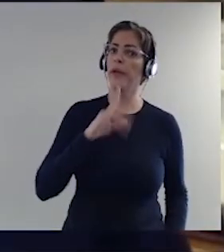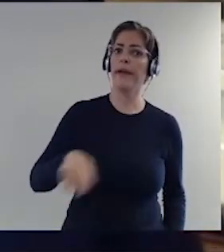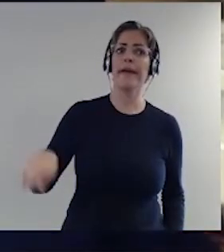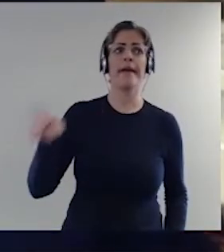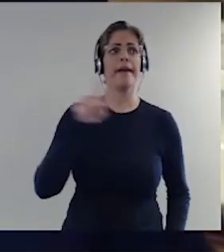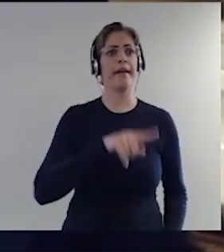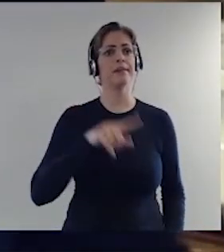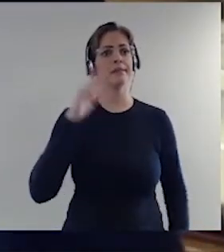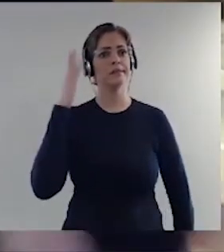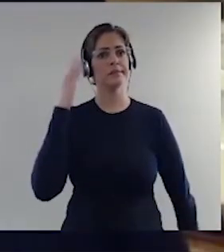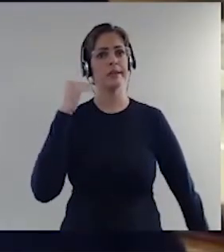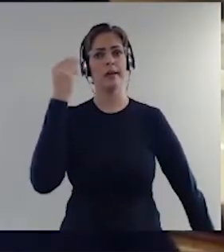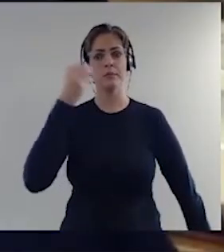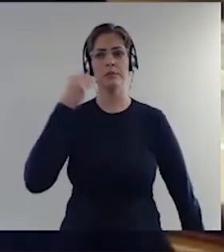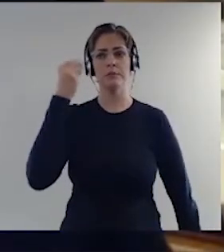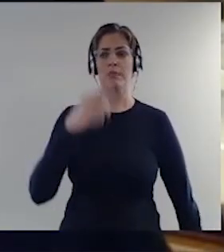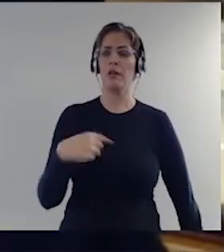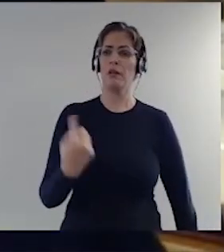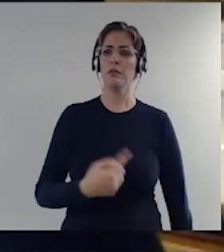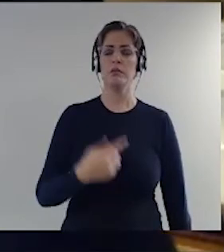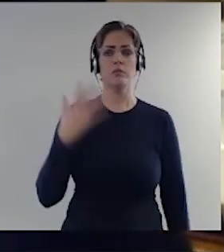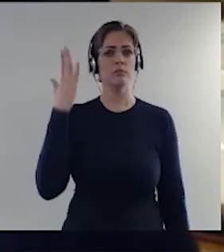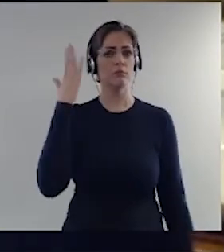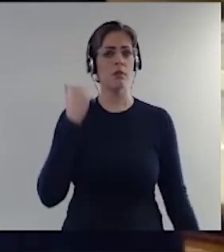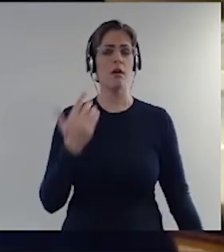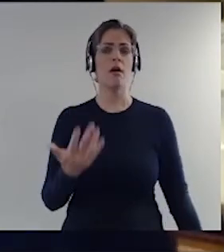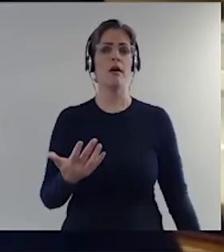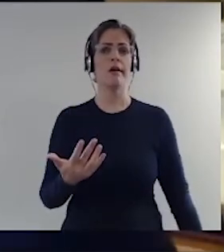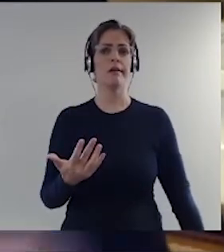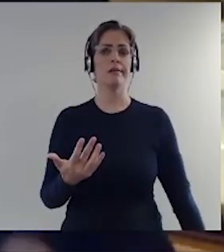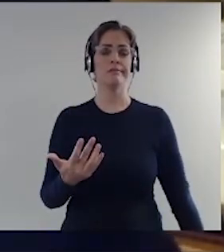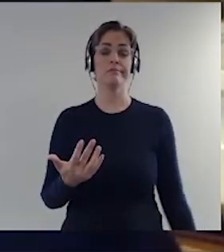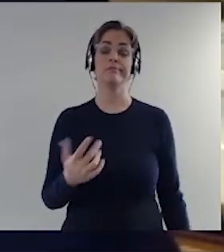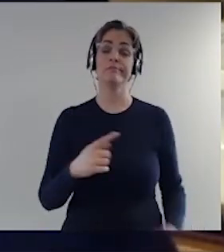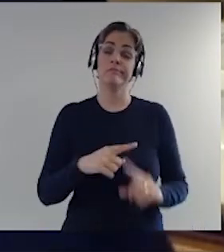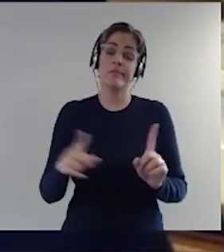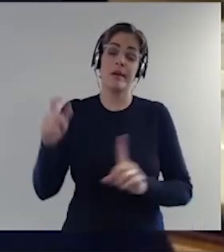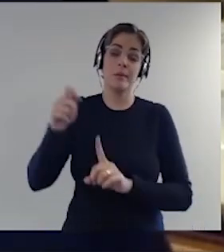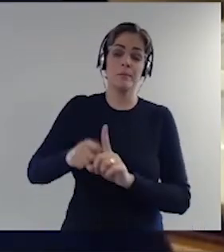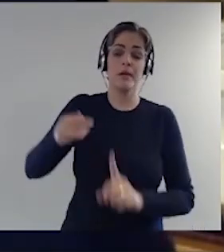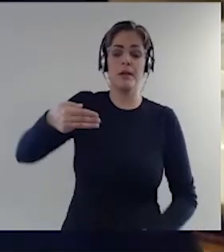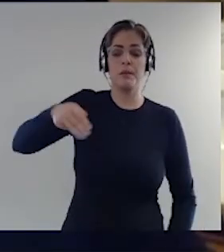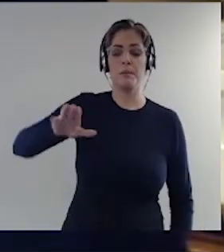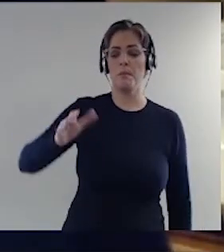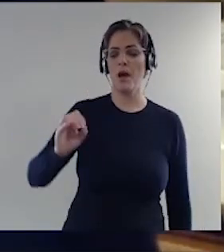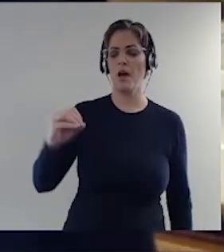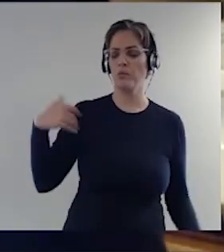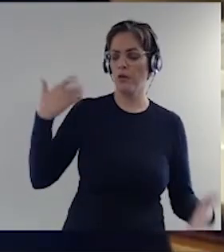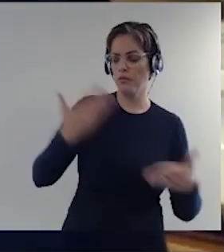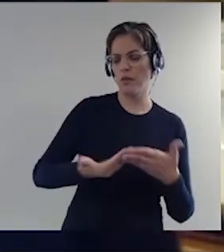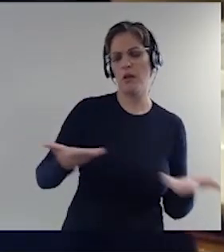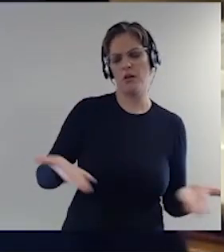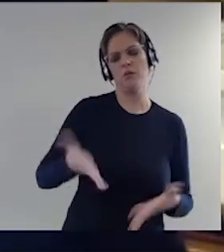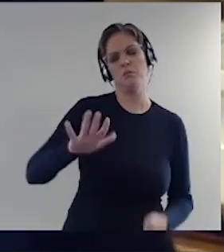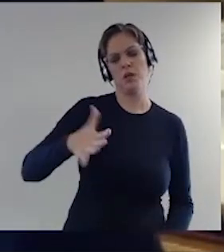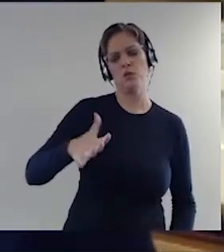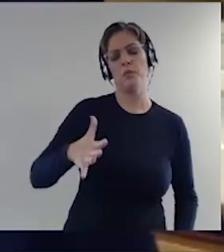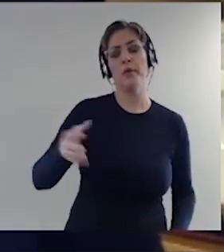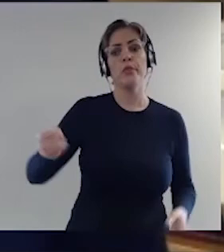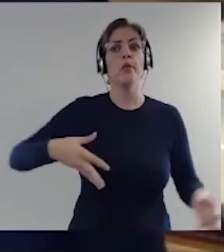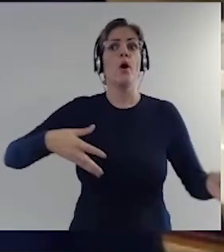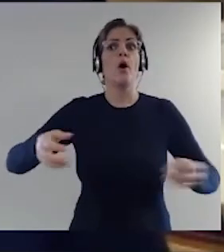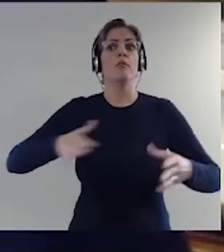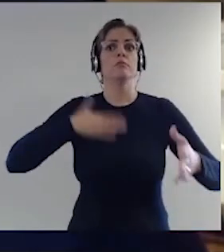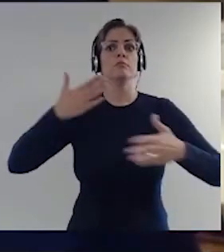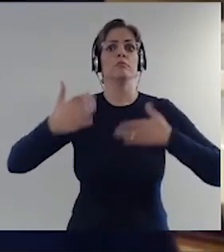as experiências por todas nós já vivenciadas, e, de repente, de março para cá, mais ou menos, surgem experiências novas, nunca